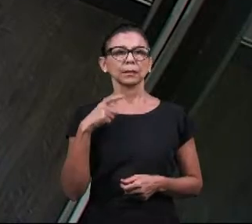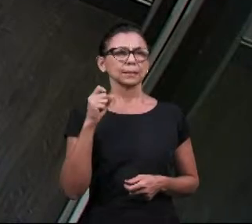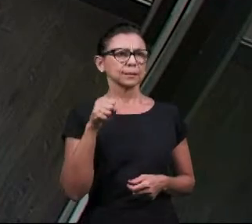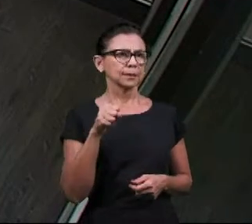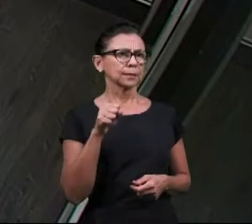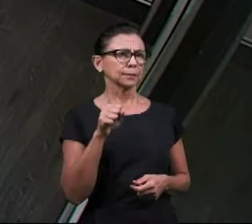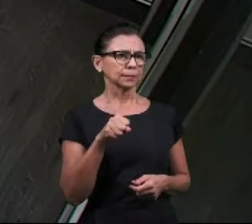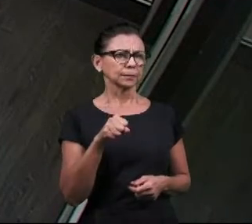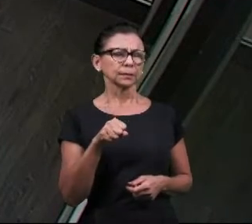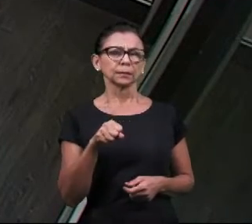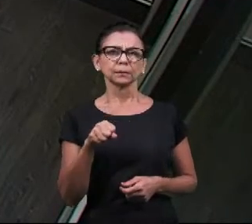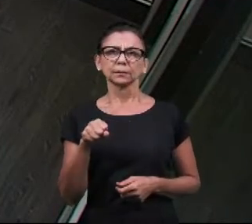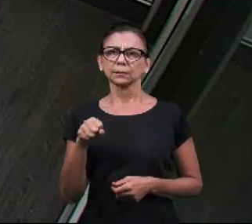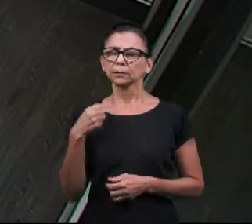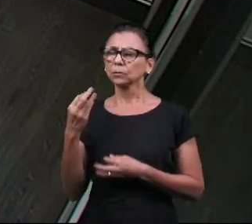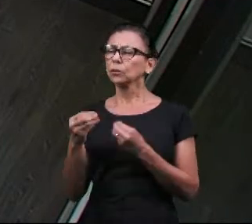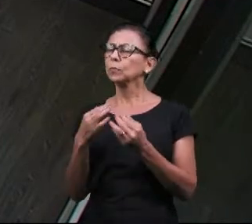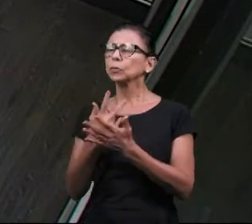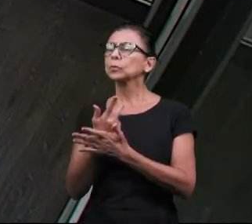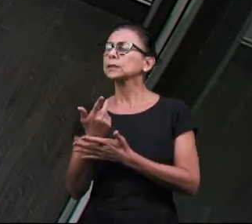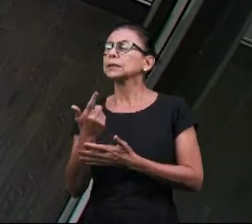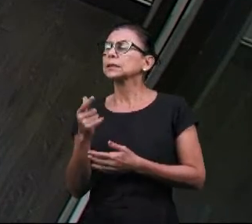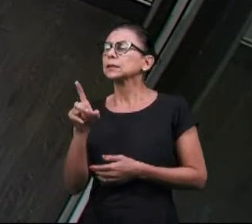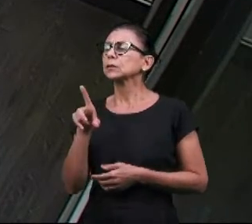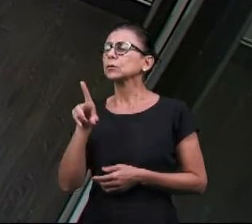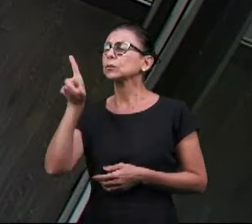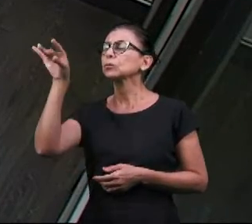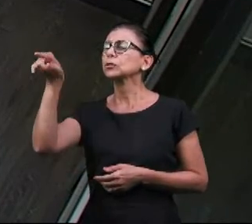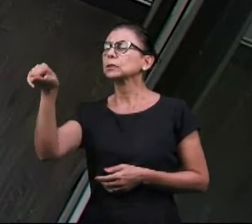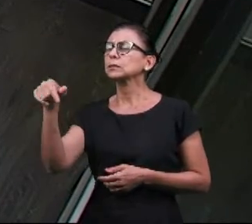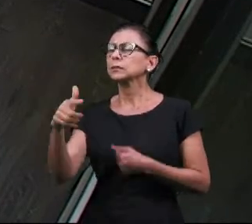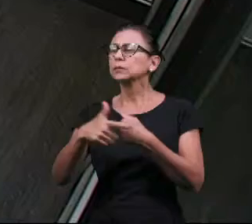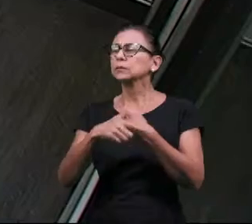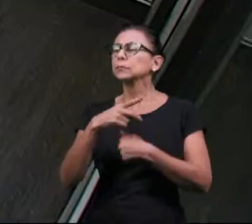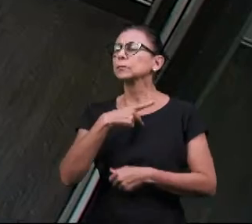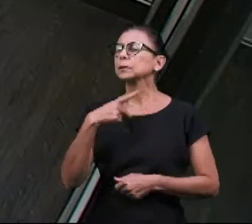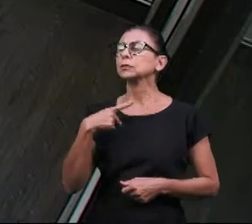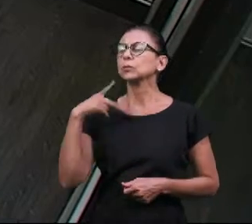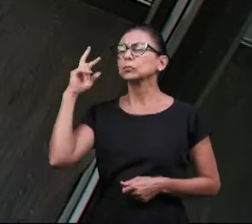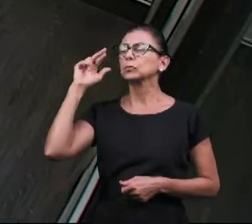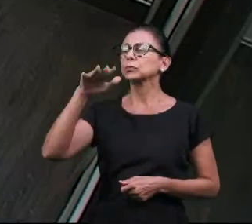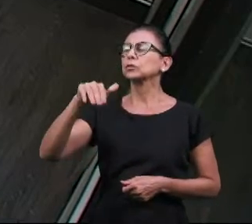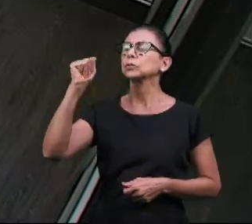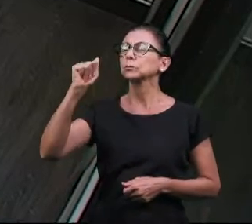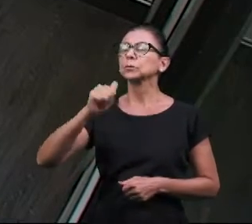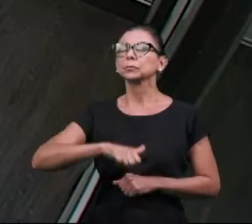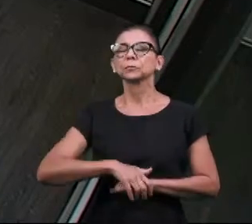dia da ordenação? Foi muito interessante, foi até bom você perguntar que a gente acaba esquecendo.